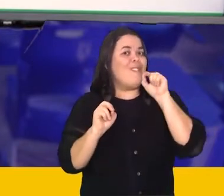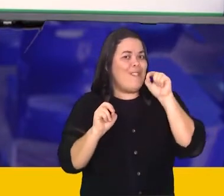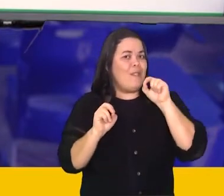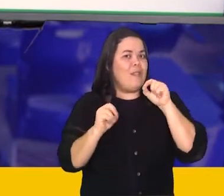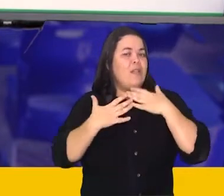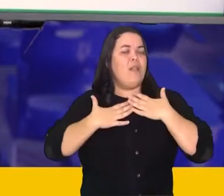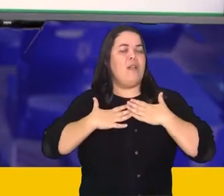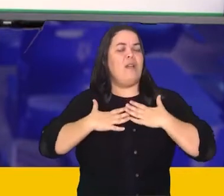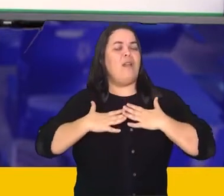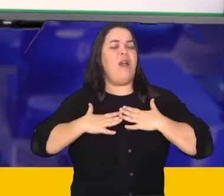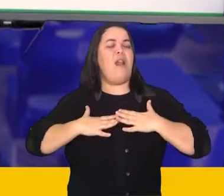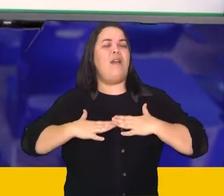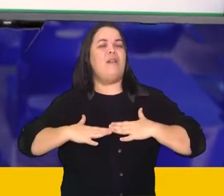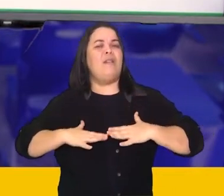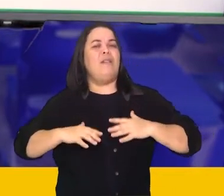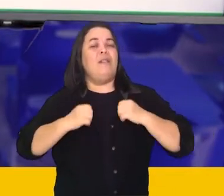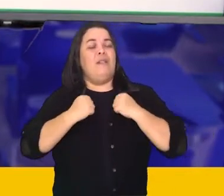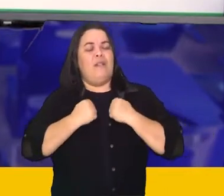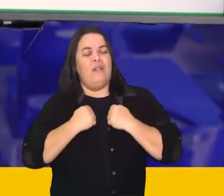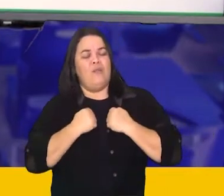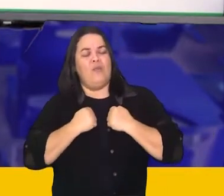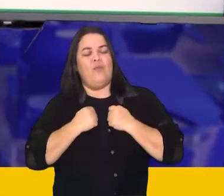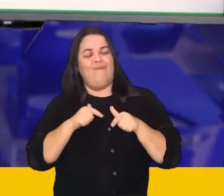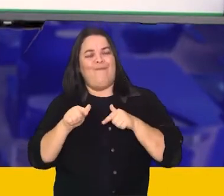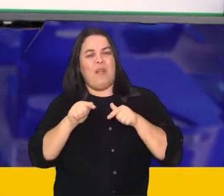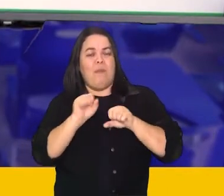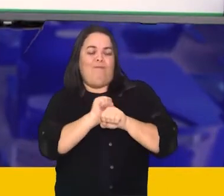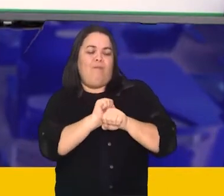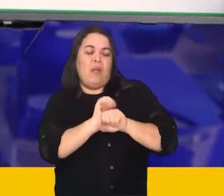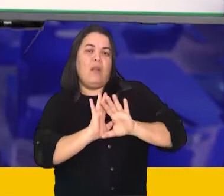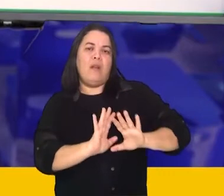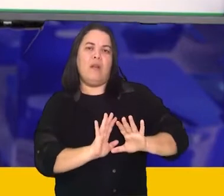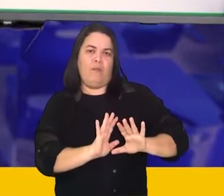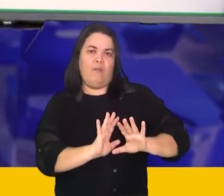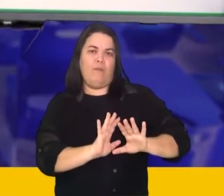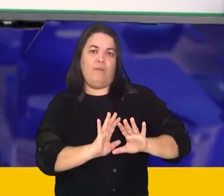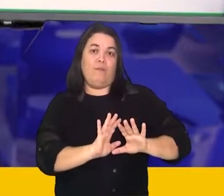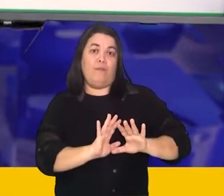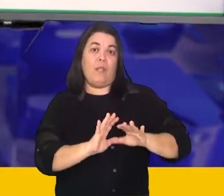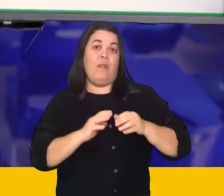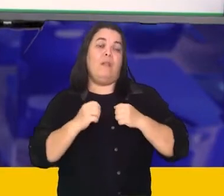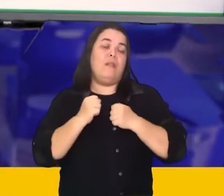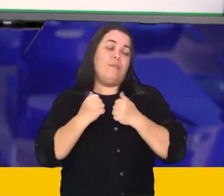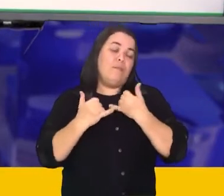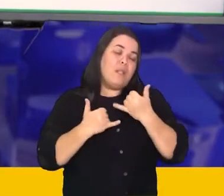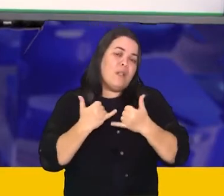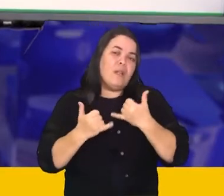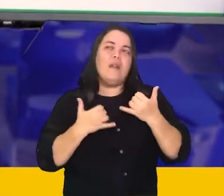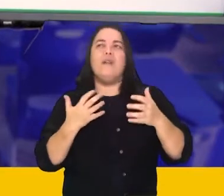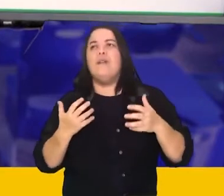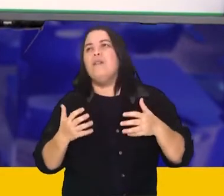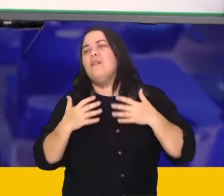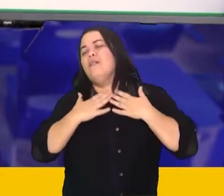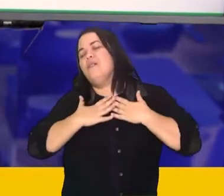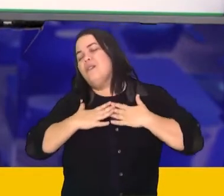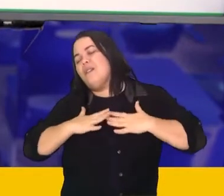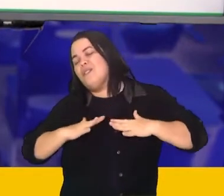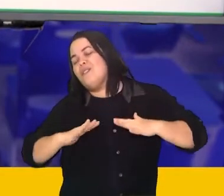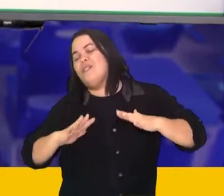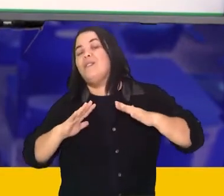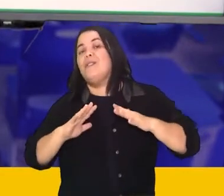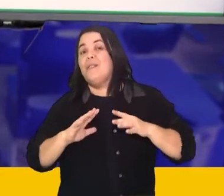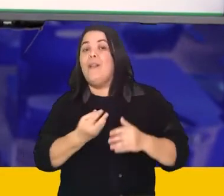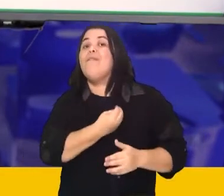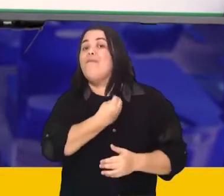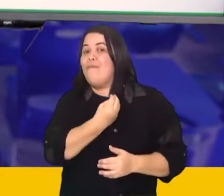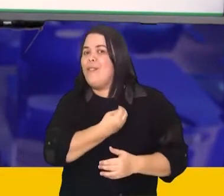tempo, divertir-se um pouco. Né? E na vida realmente nós precisamos avaliar as questões todas,